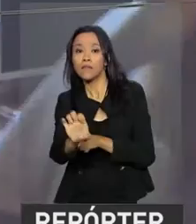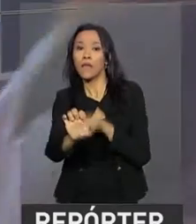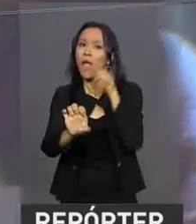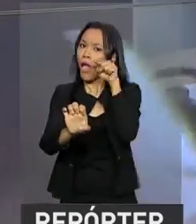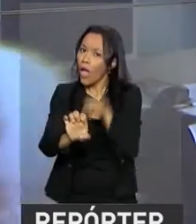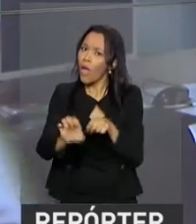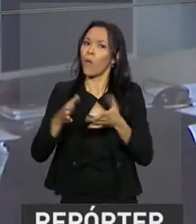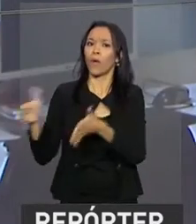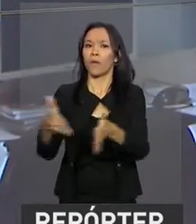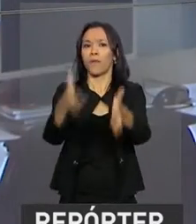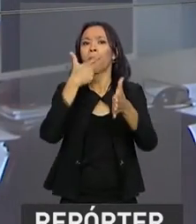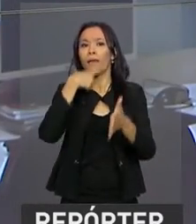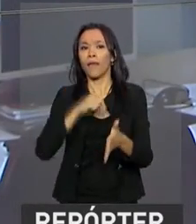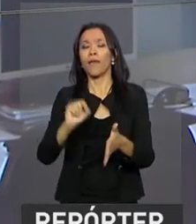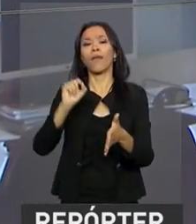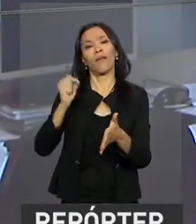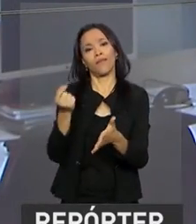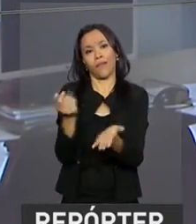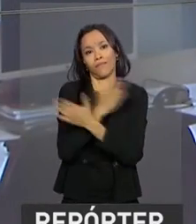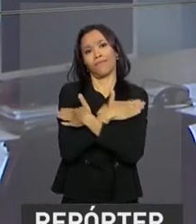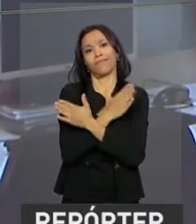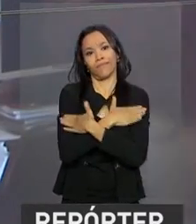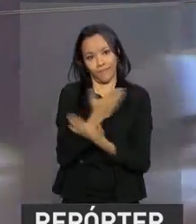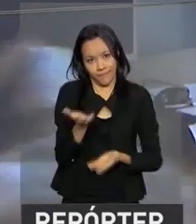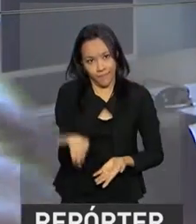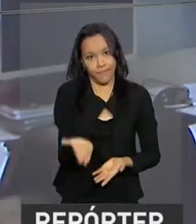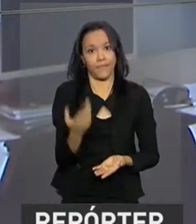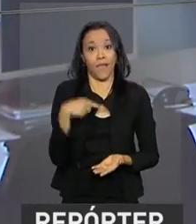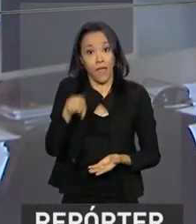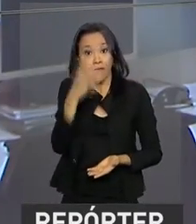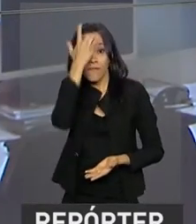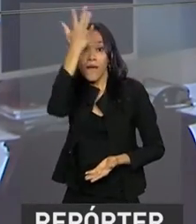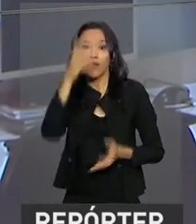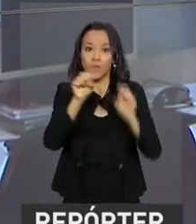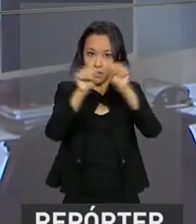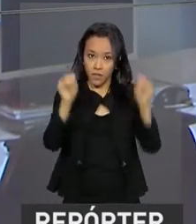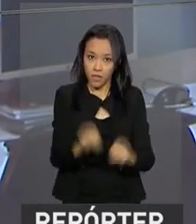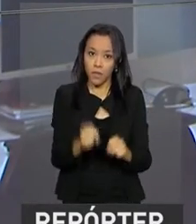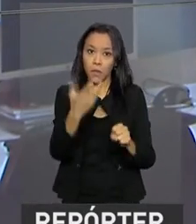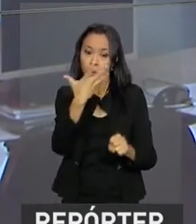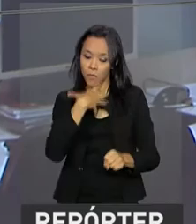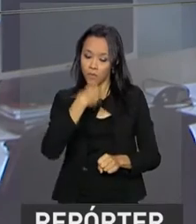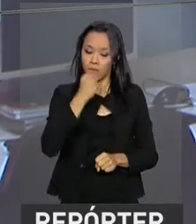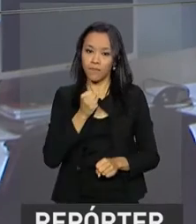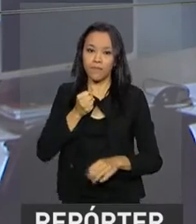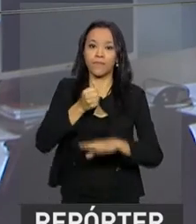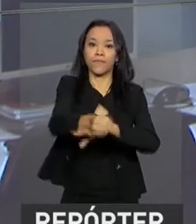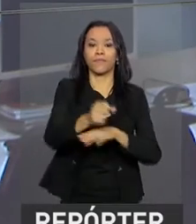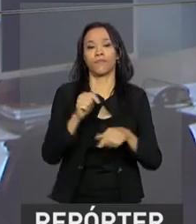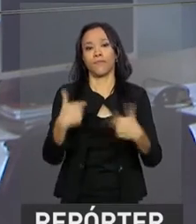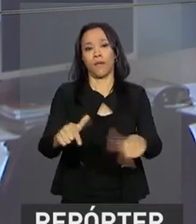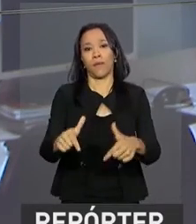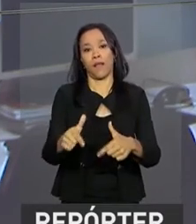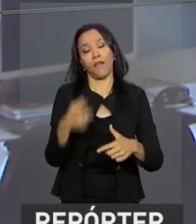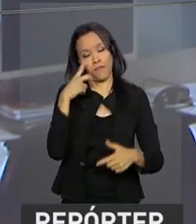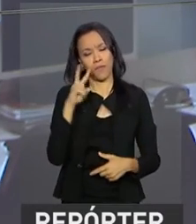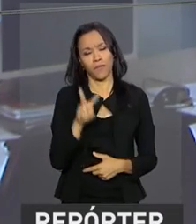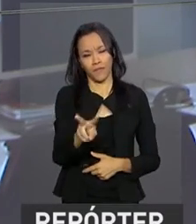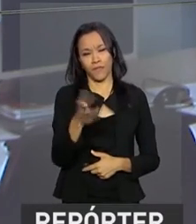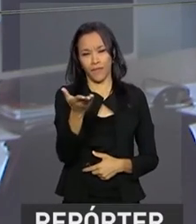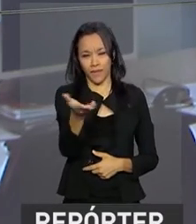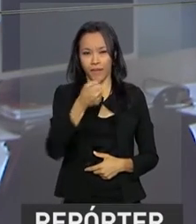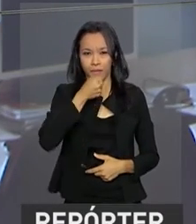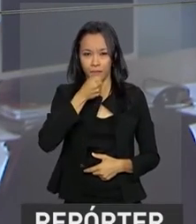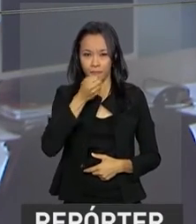caminho para o trabalhador que foi demitido o sistema facilita a inclusão no mercado de trabalho vamos ver na reportagem de